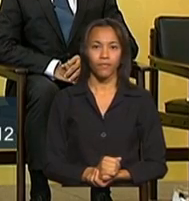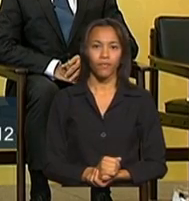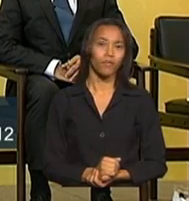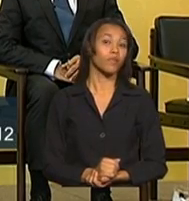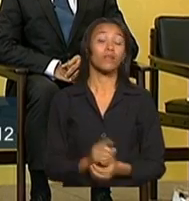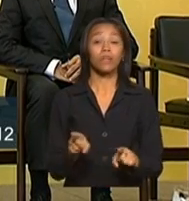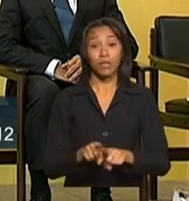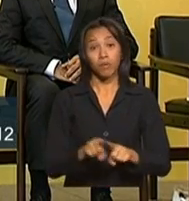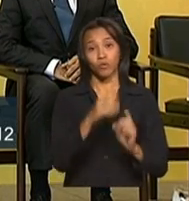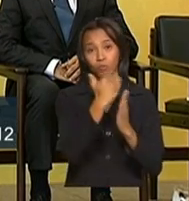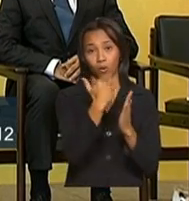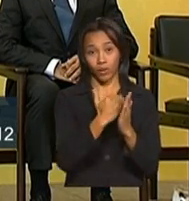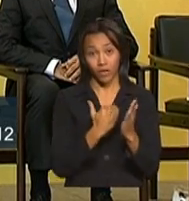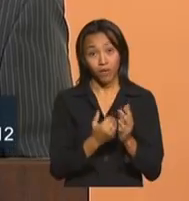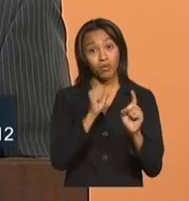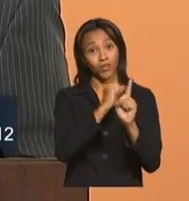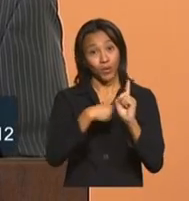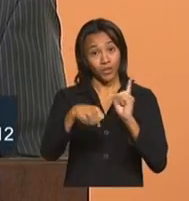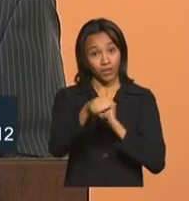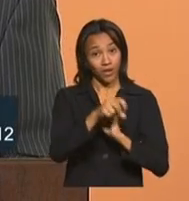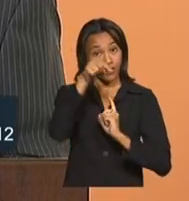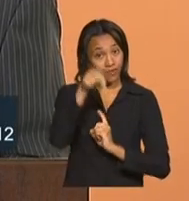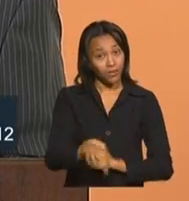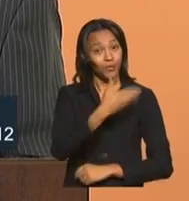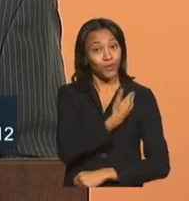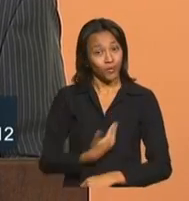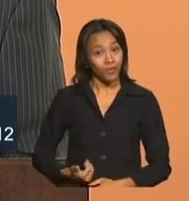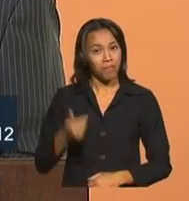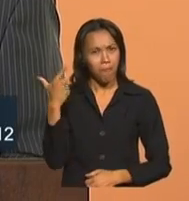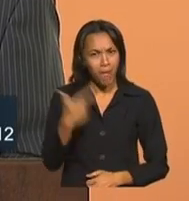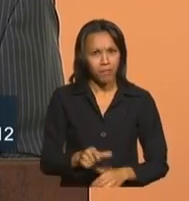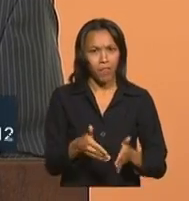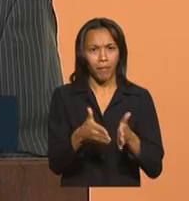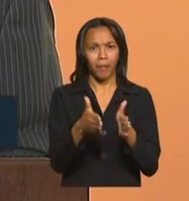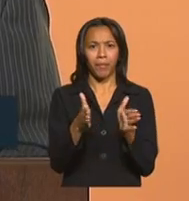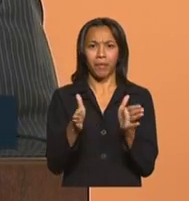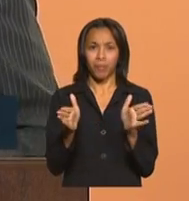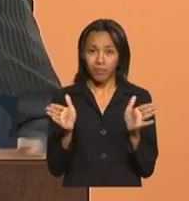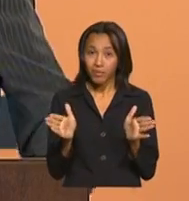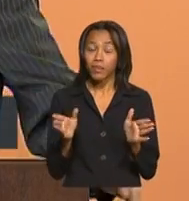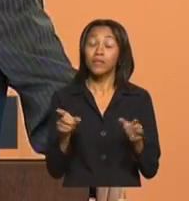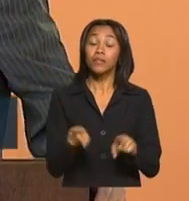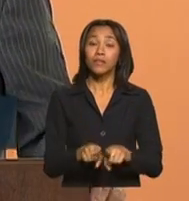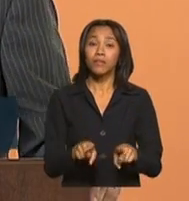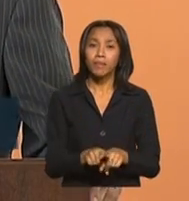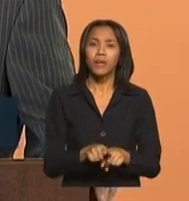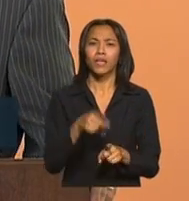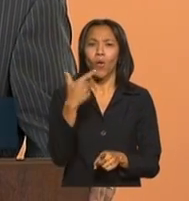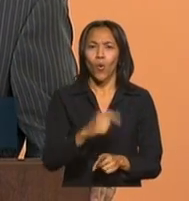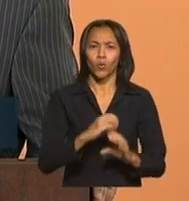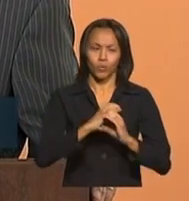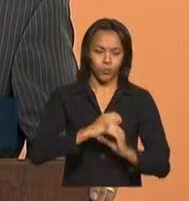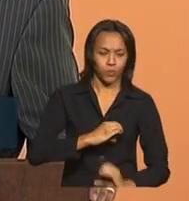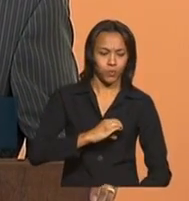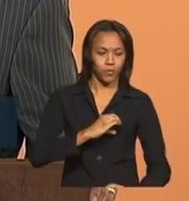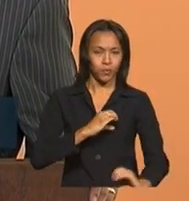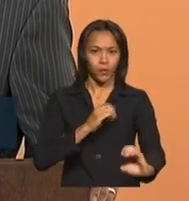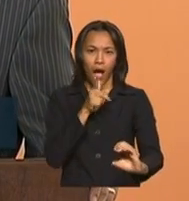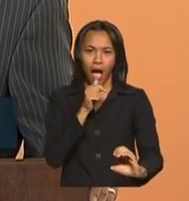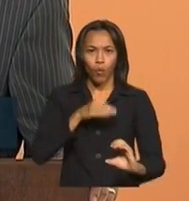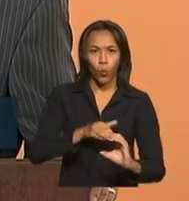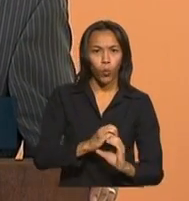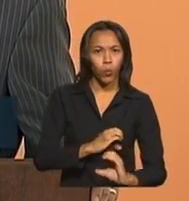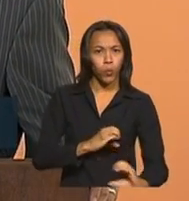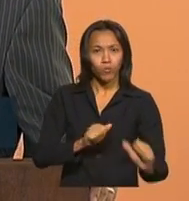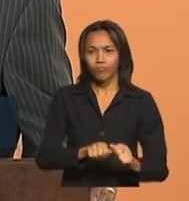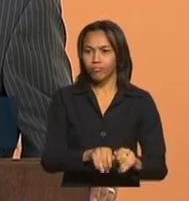Os programas sociais desse governo vêm sendo ampliados, a cobertura de saneamento se expande,